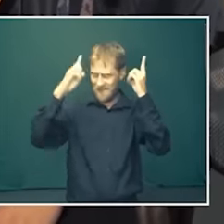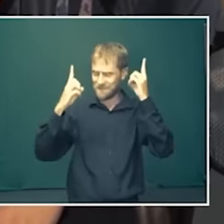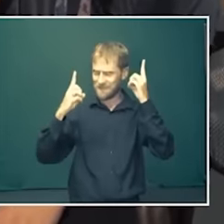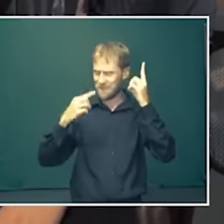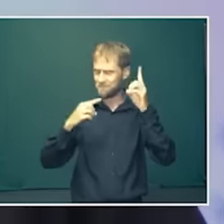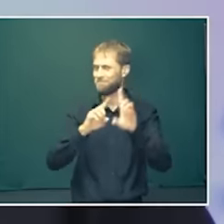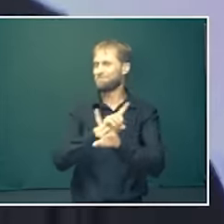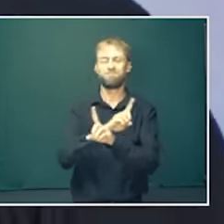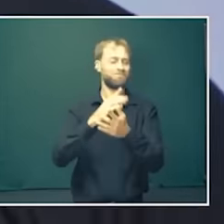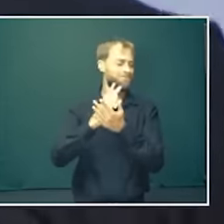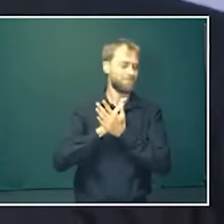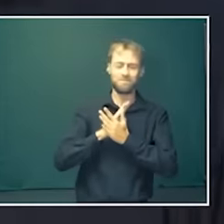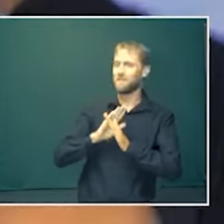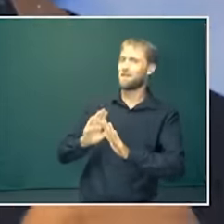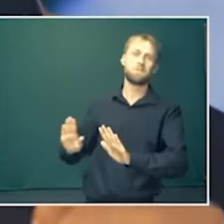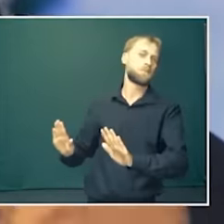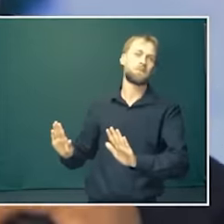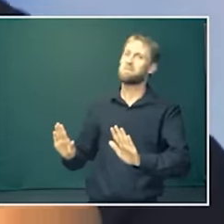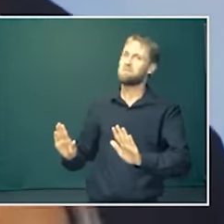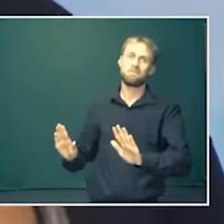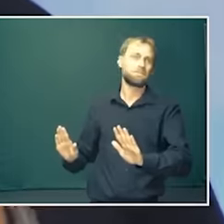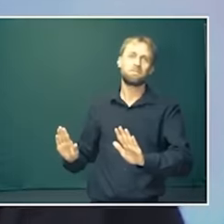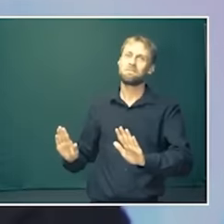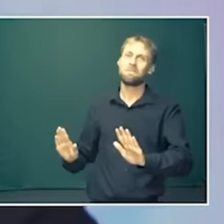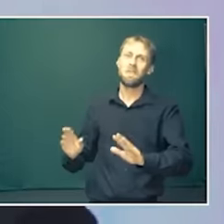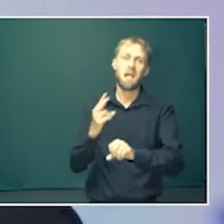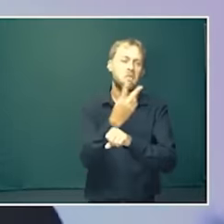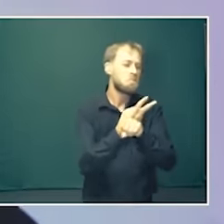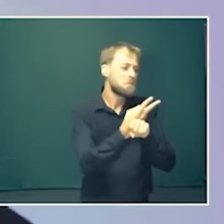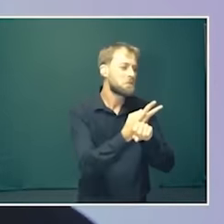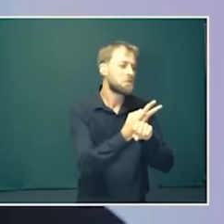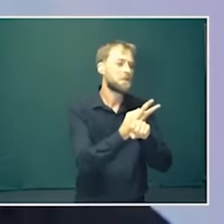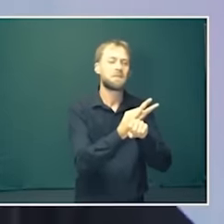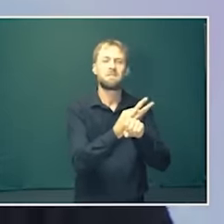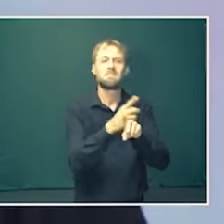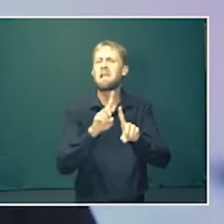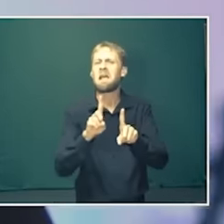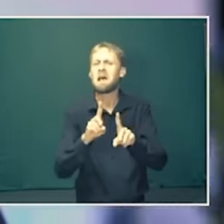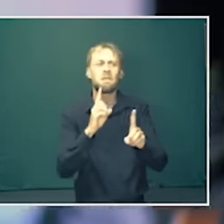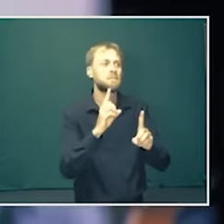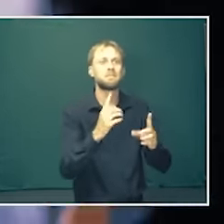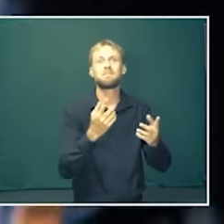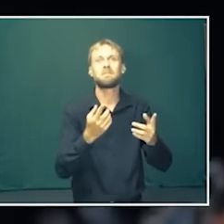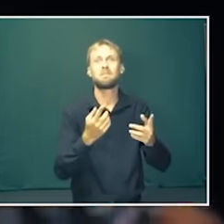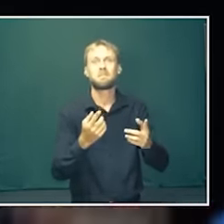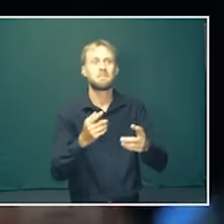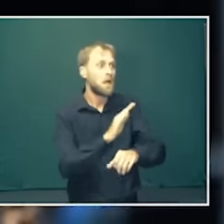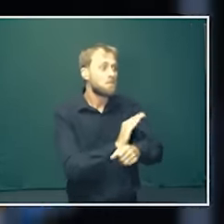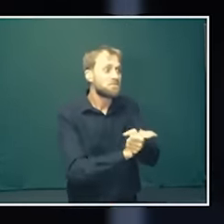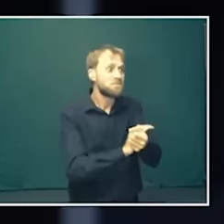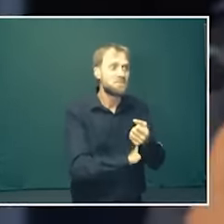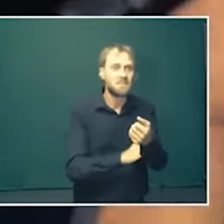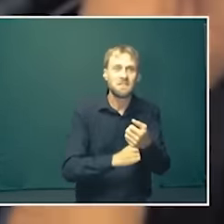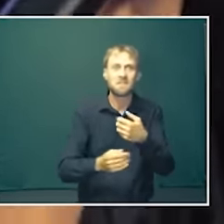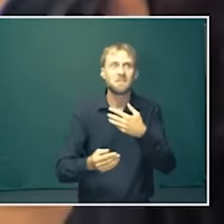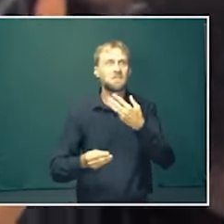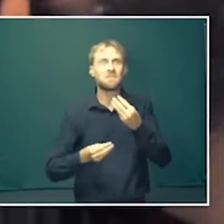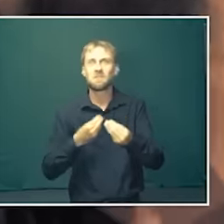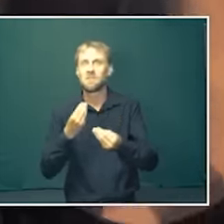da lista. Eu achei sem procurar, viciei só de provar. No